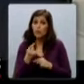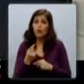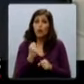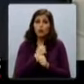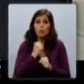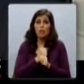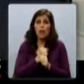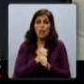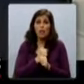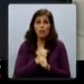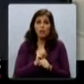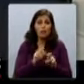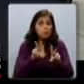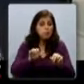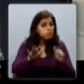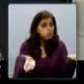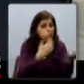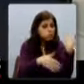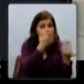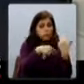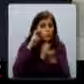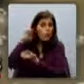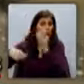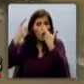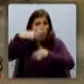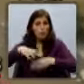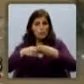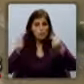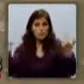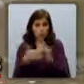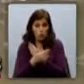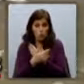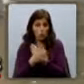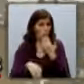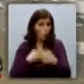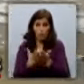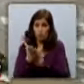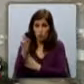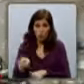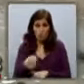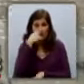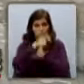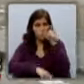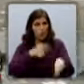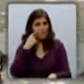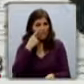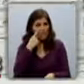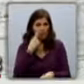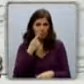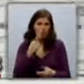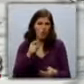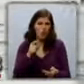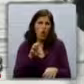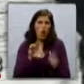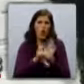limpeza das valas e busca de corpos desaparecidos e mortos continua. Os populares das habitações mais precárias, sobretudo